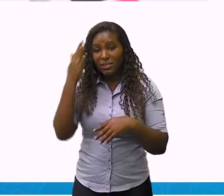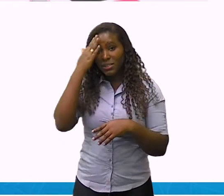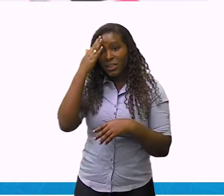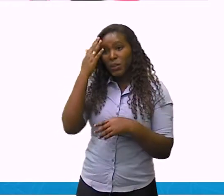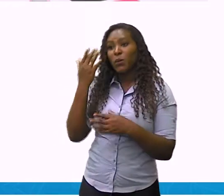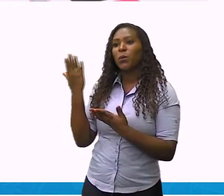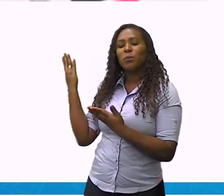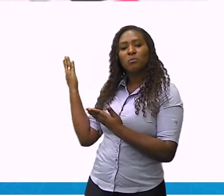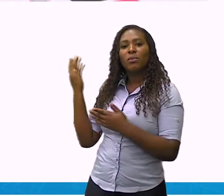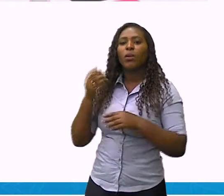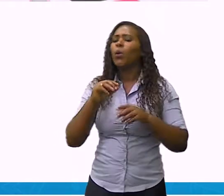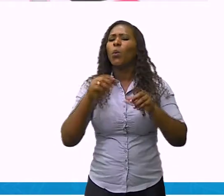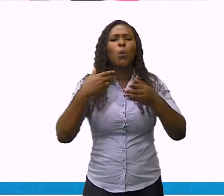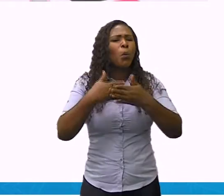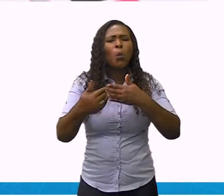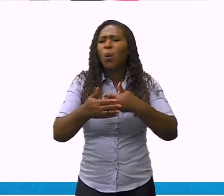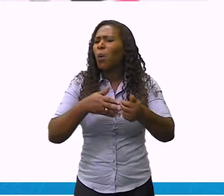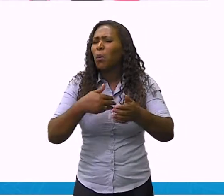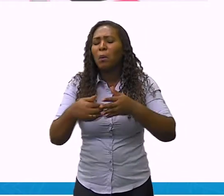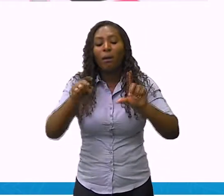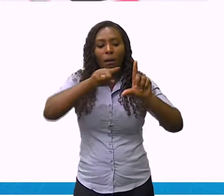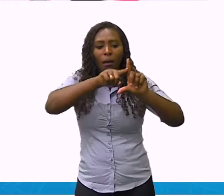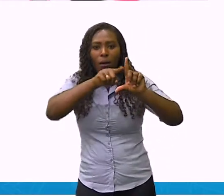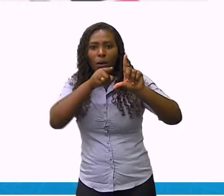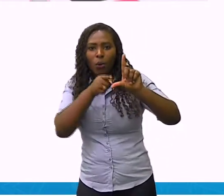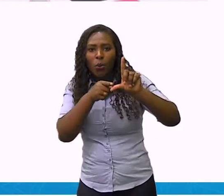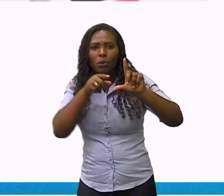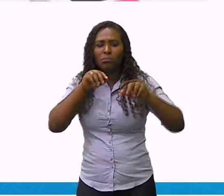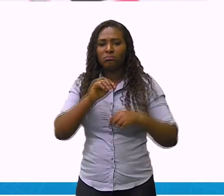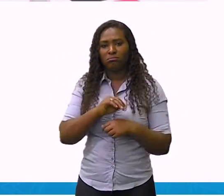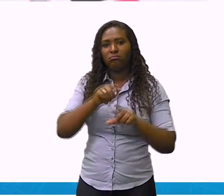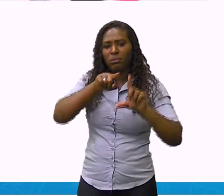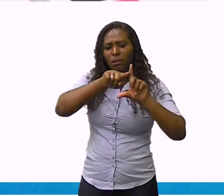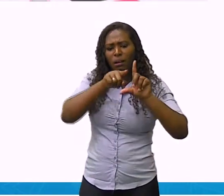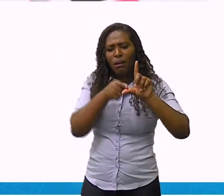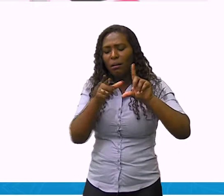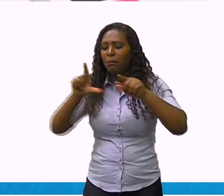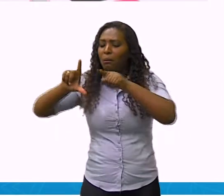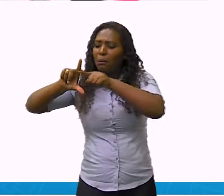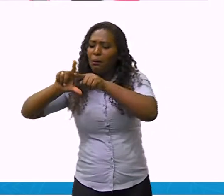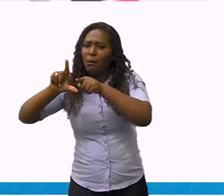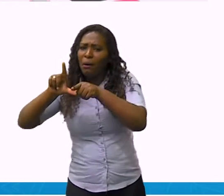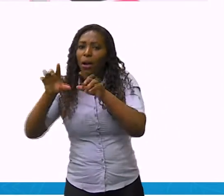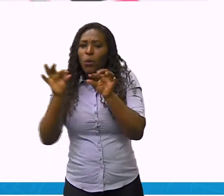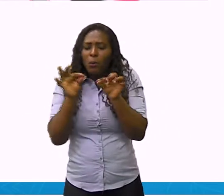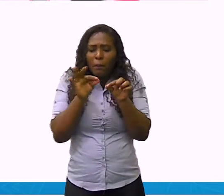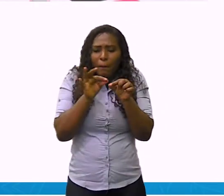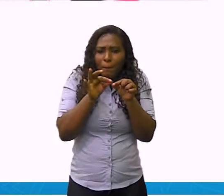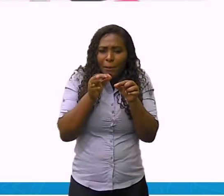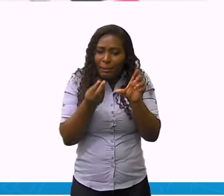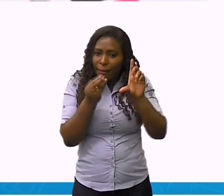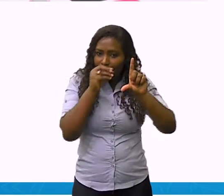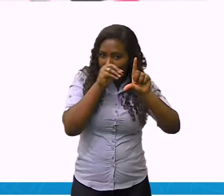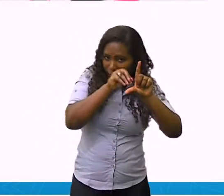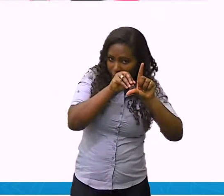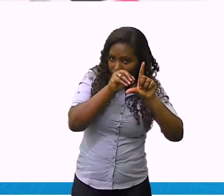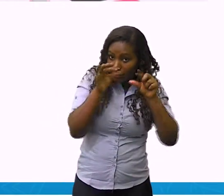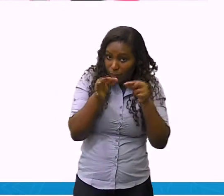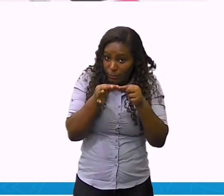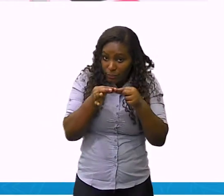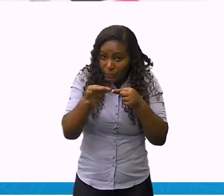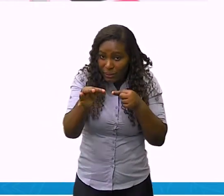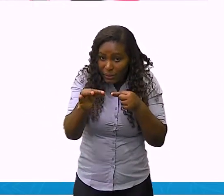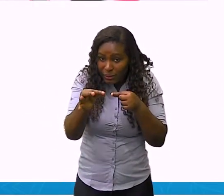este aqui. Este ângulo aqui vai ser congruente com este. Em cada uma das imagens, os